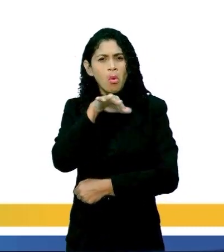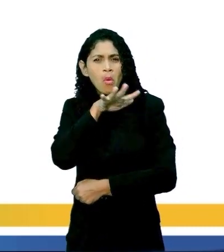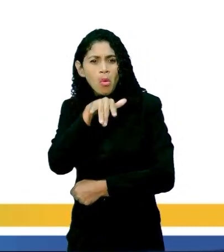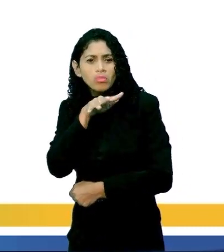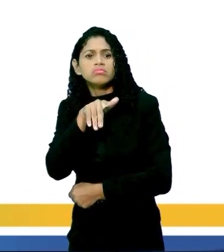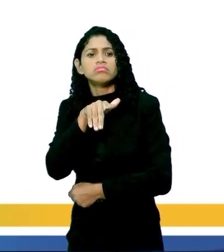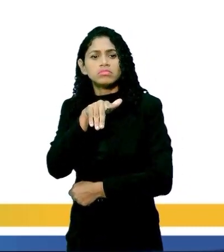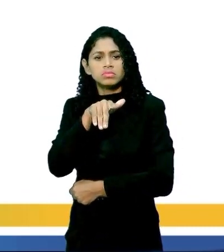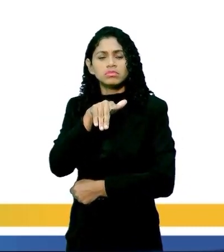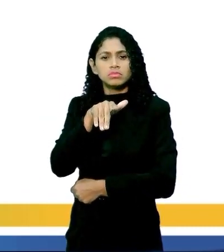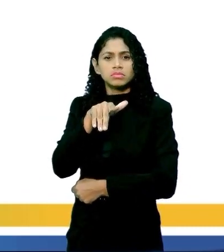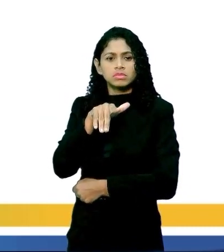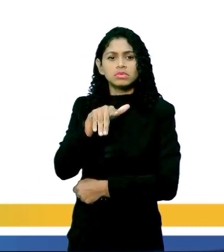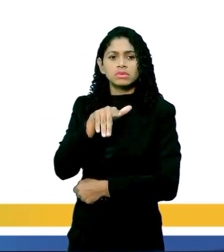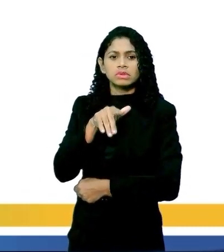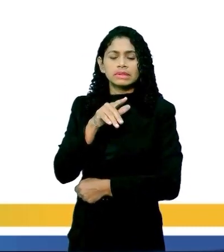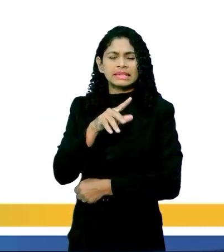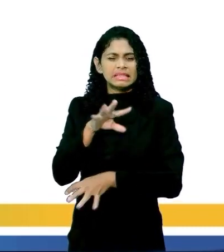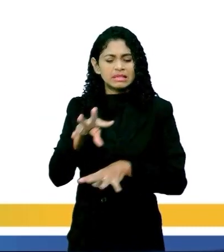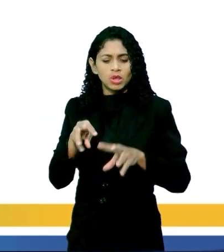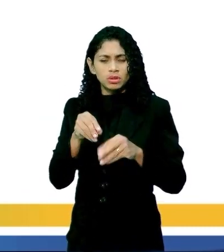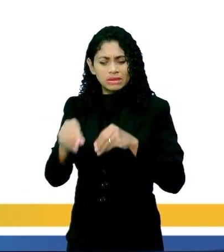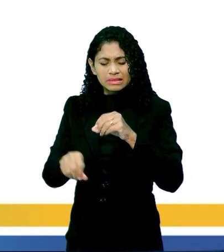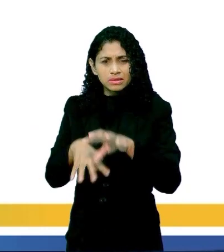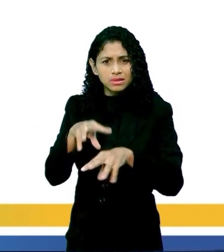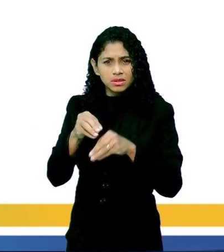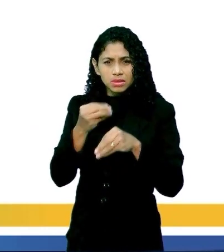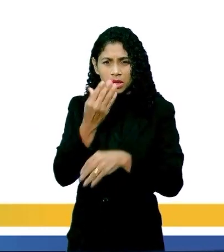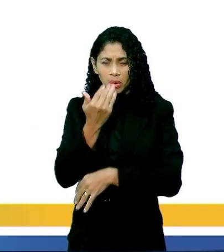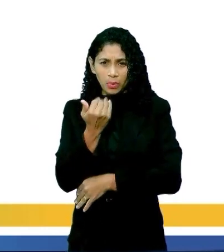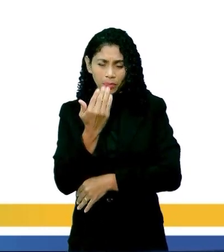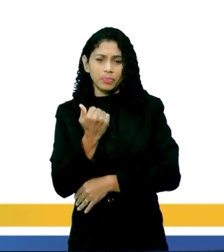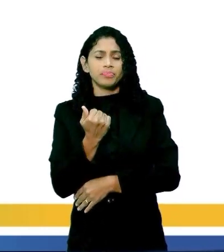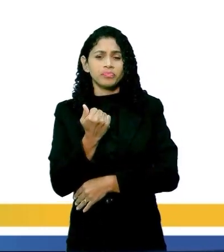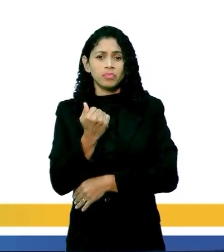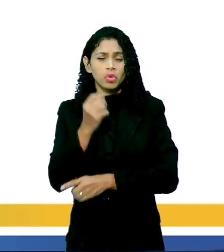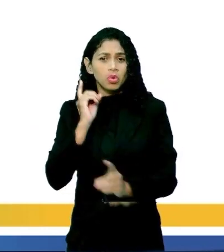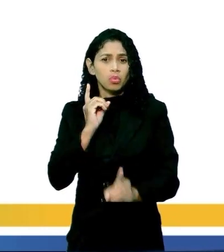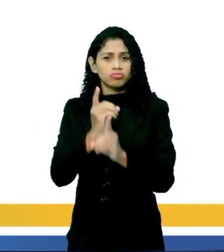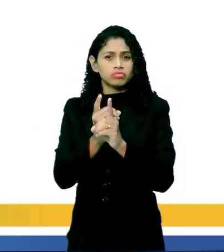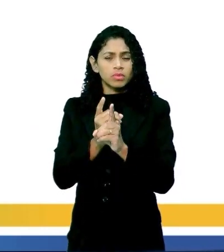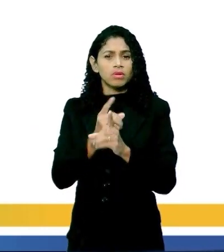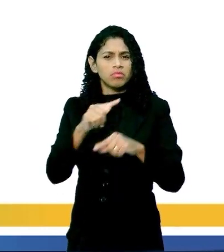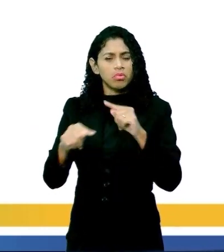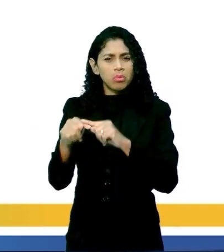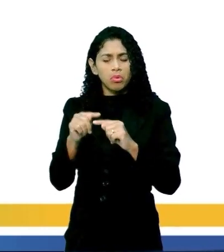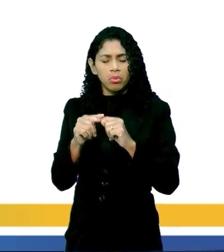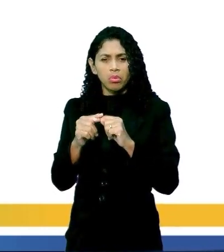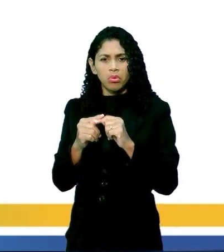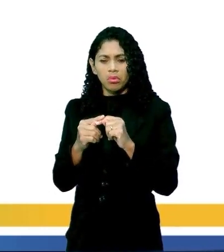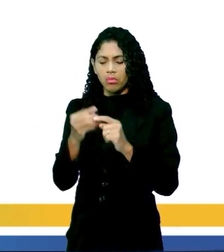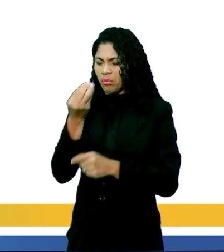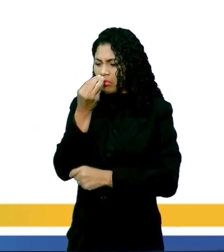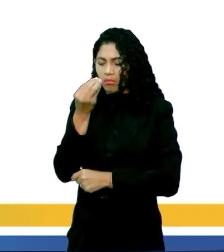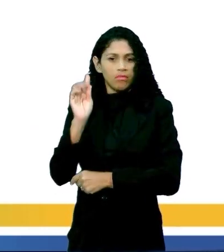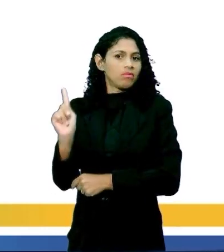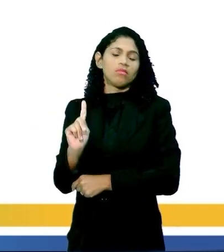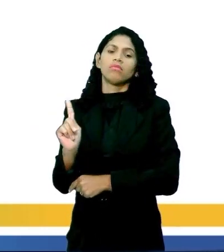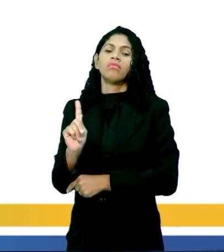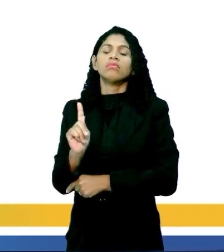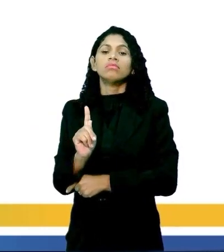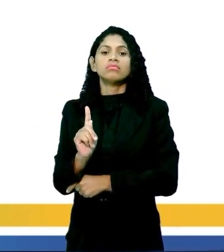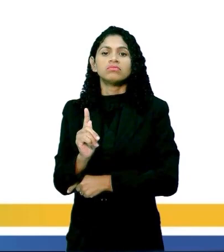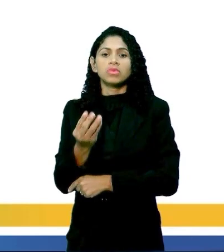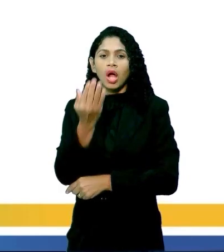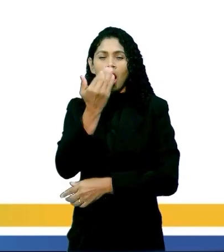imundície do pátio, catando comida entre os detritos. Quando achava alguma coisa, não examinava nem cheirava,